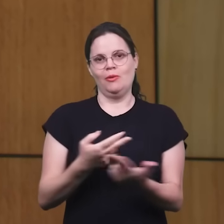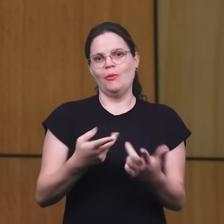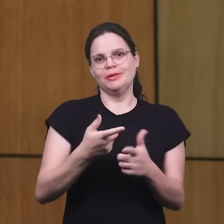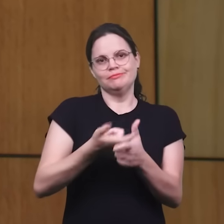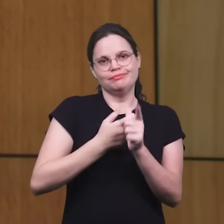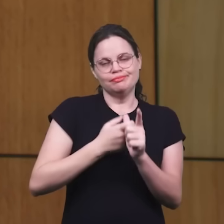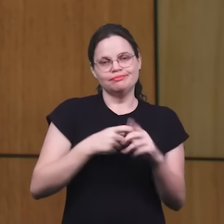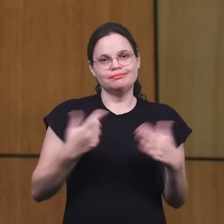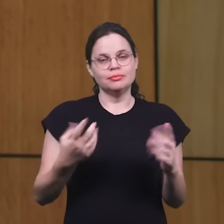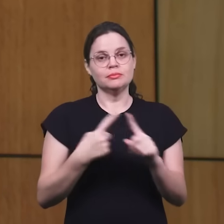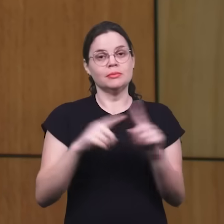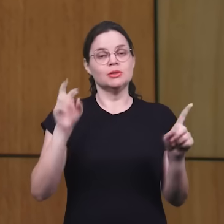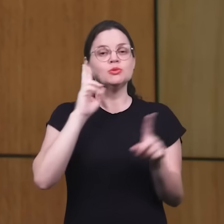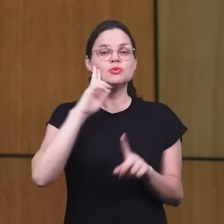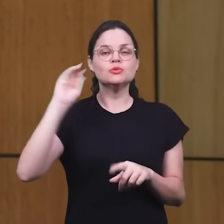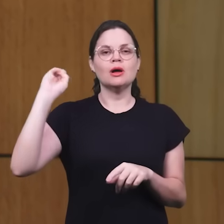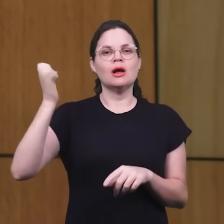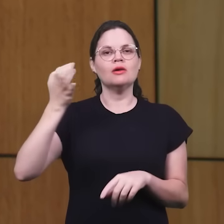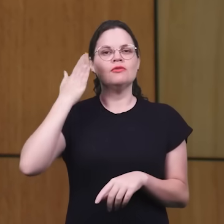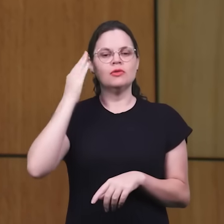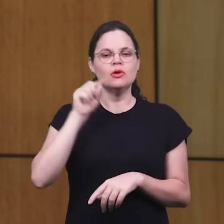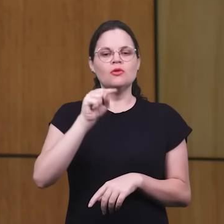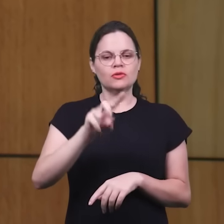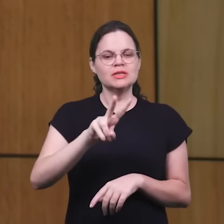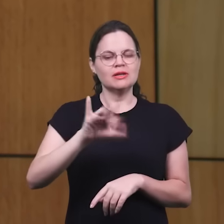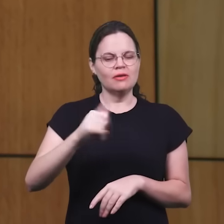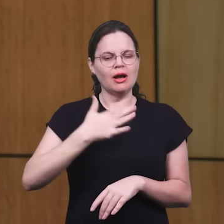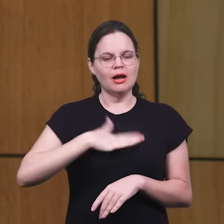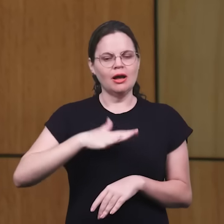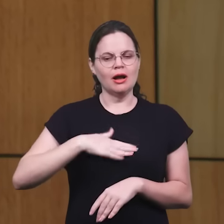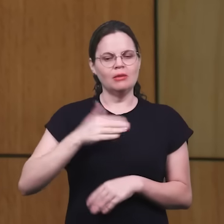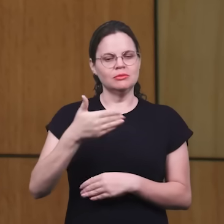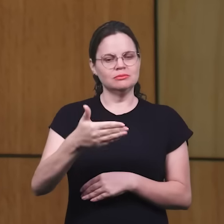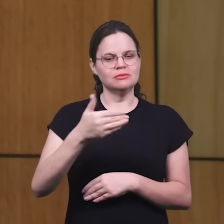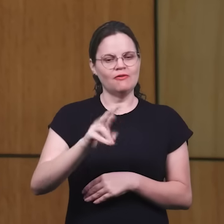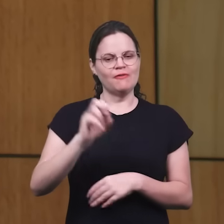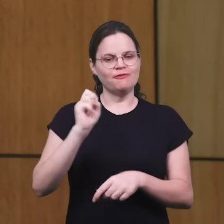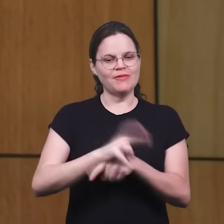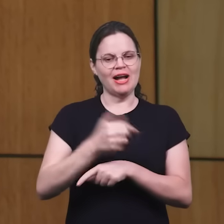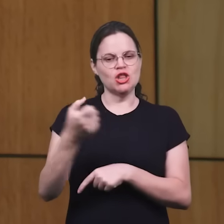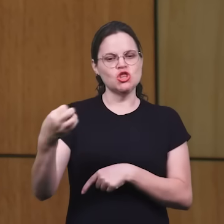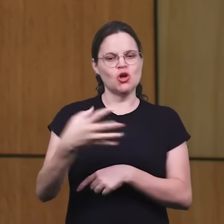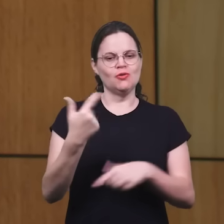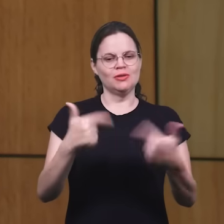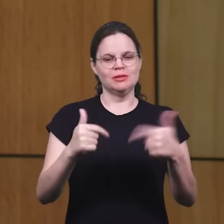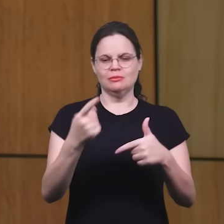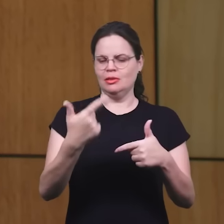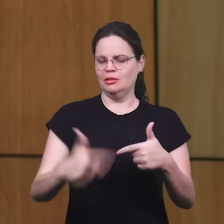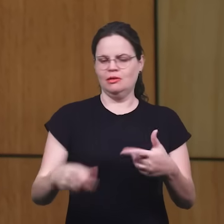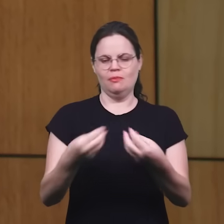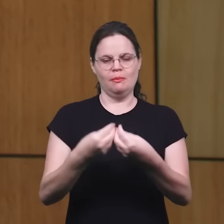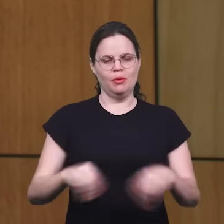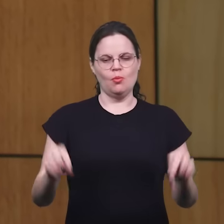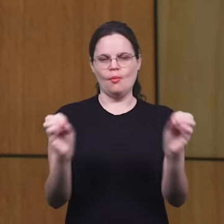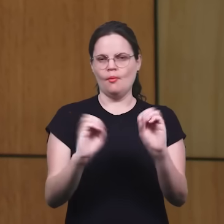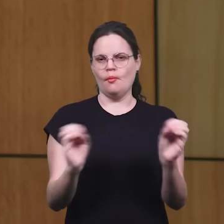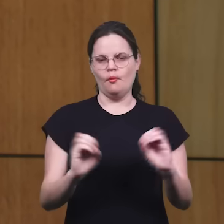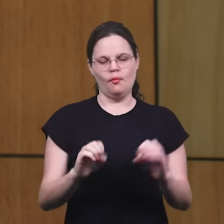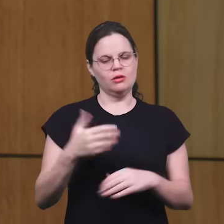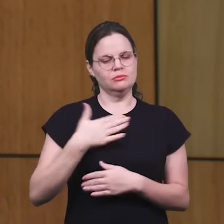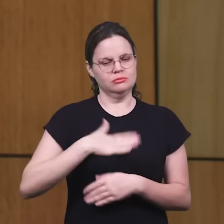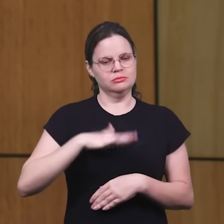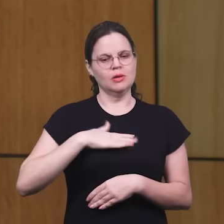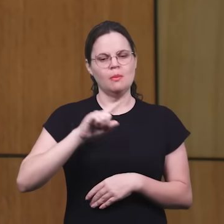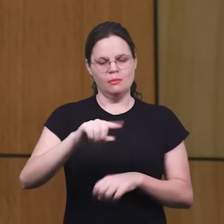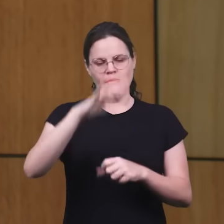O Senhor Deus revela que abrirá para ele uma porta de emprego e que ele não terá nenhum prejuízo financeiro e